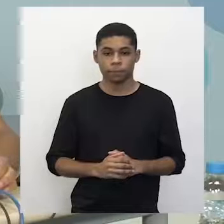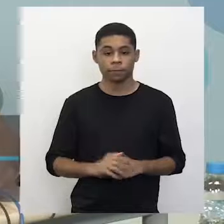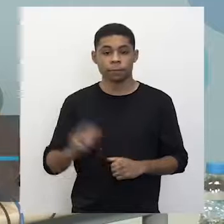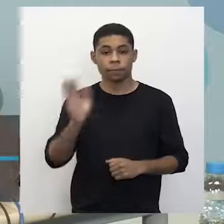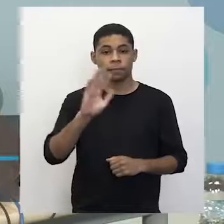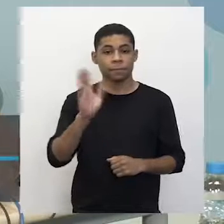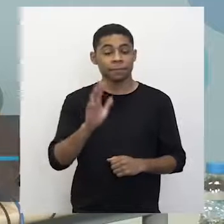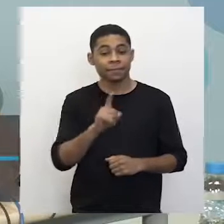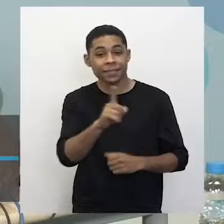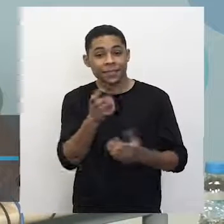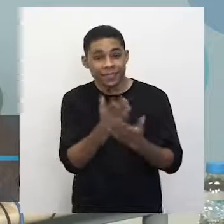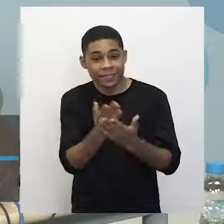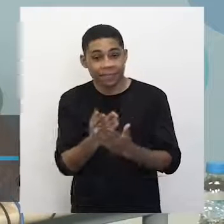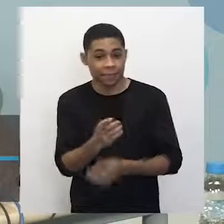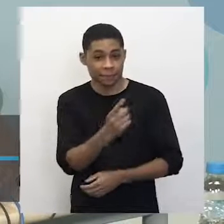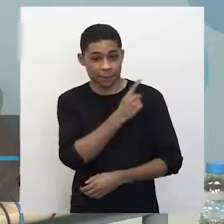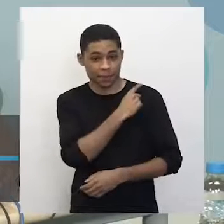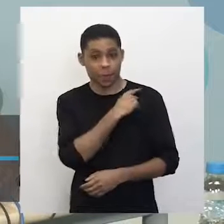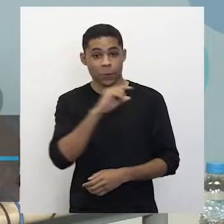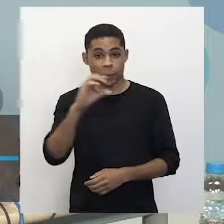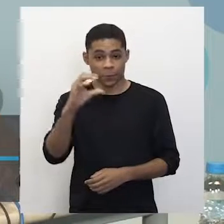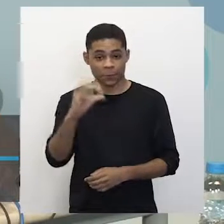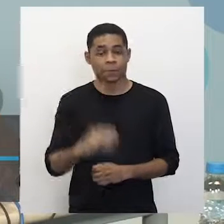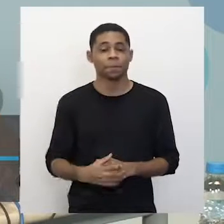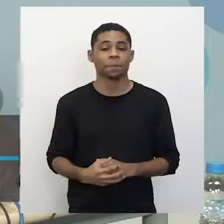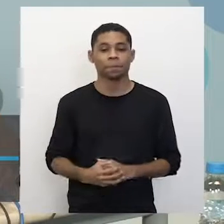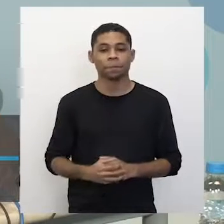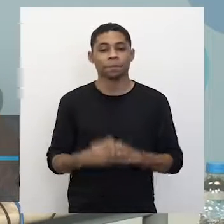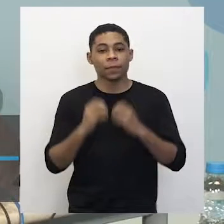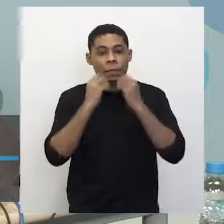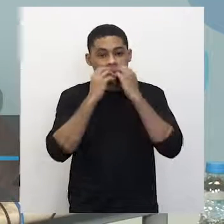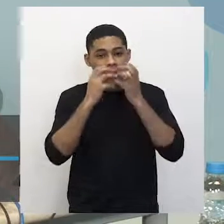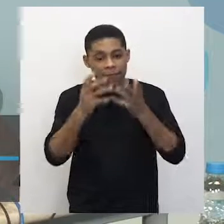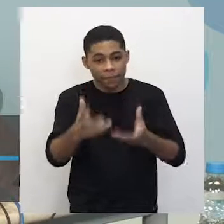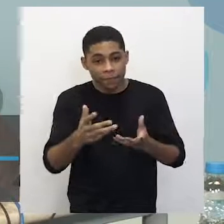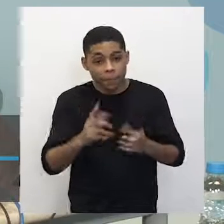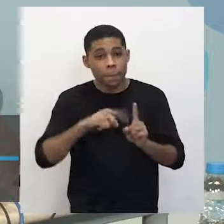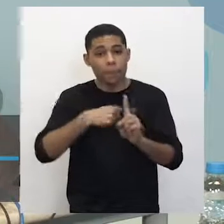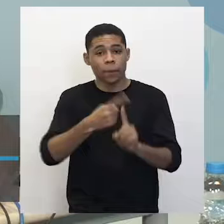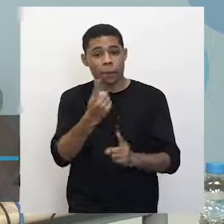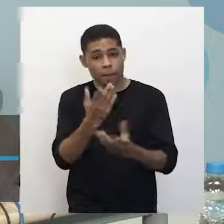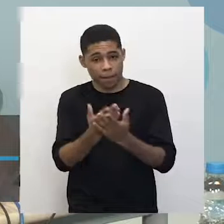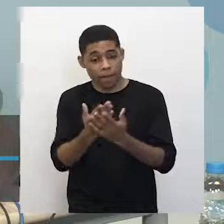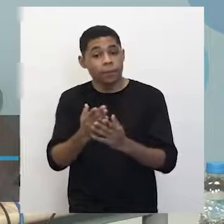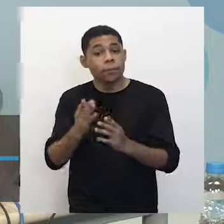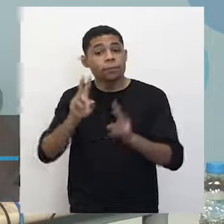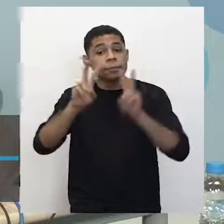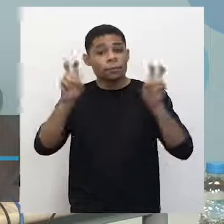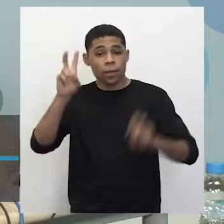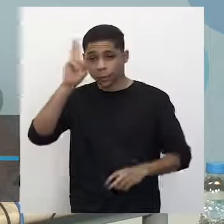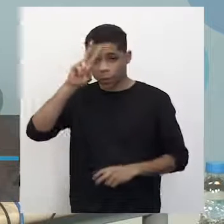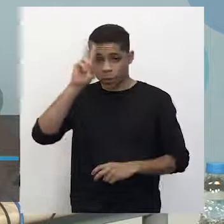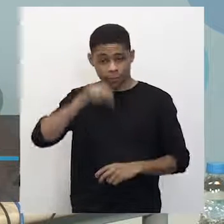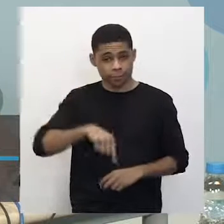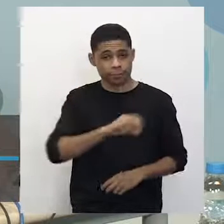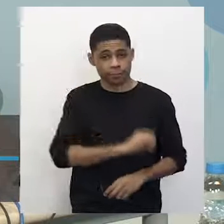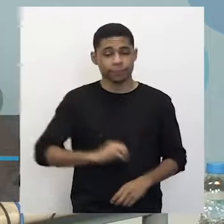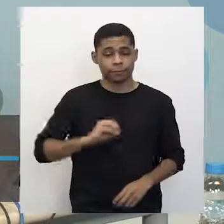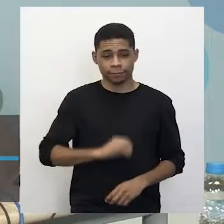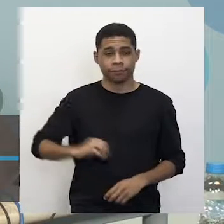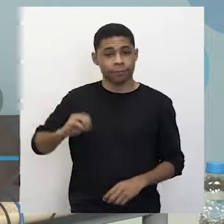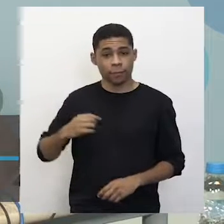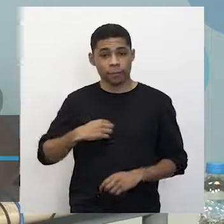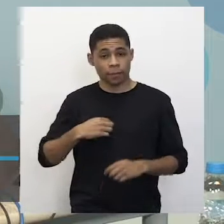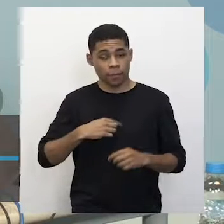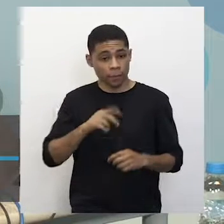Olá, estudantes da primeira série do ensino médio, sejam bem-vindos a mais uma aula de História aqui no Centro de Mídias. Eu sou a professora